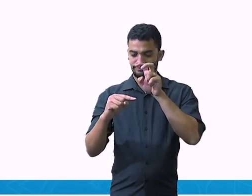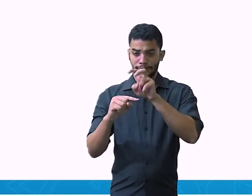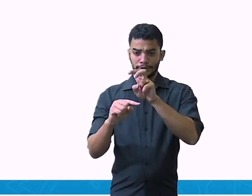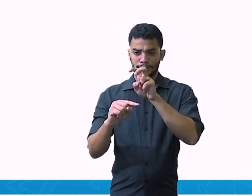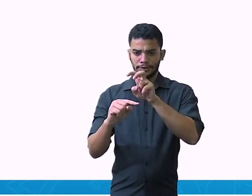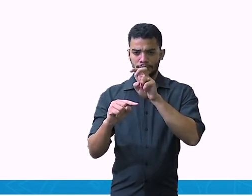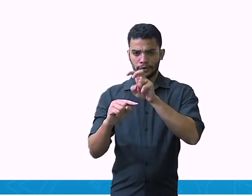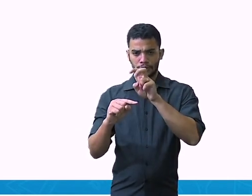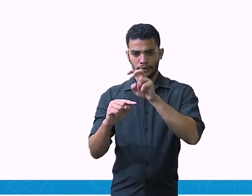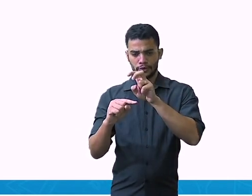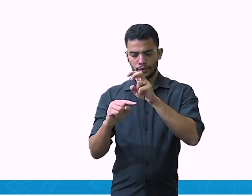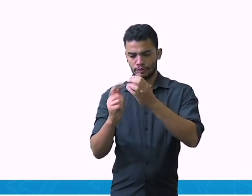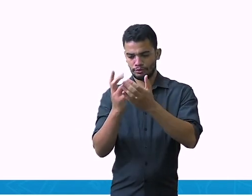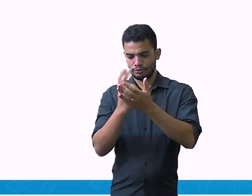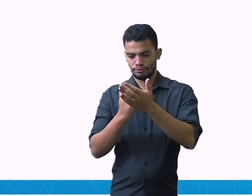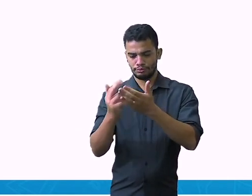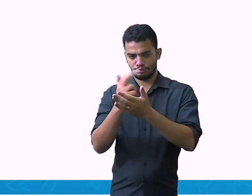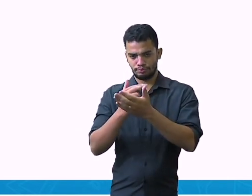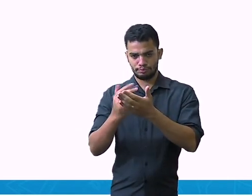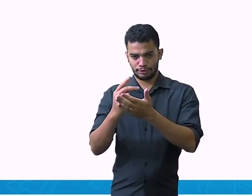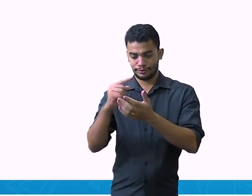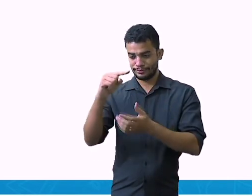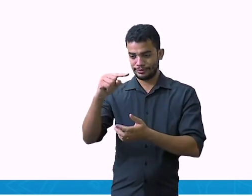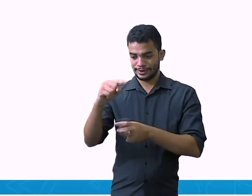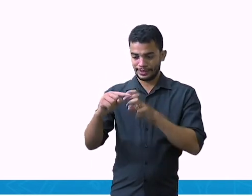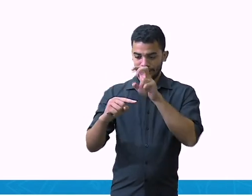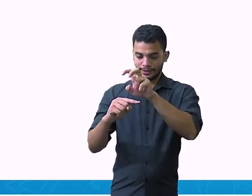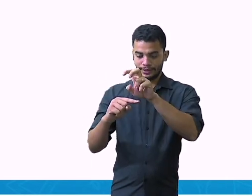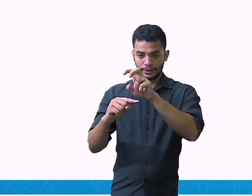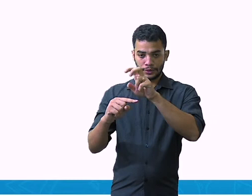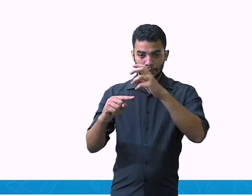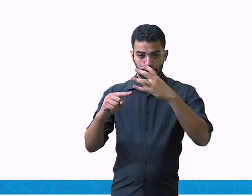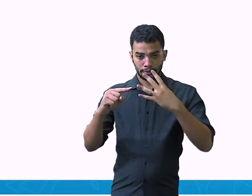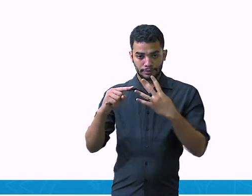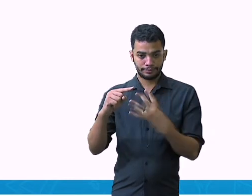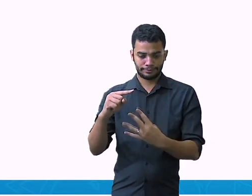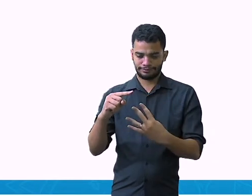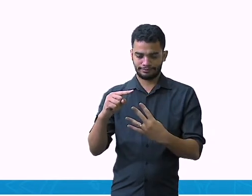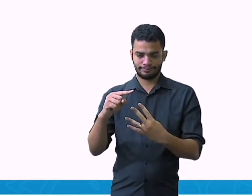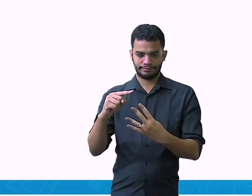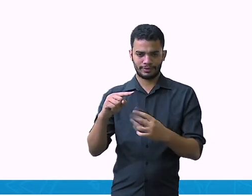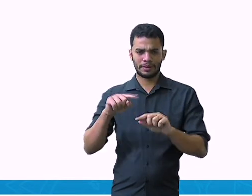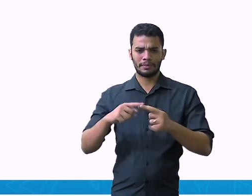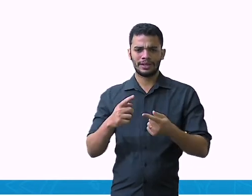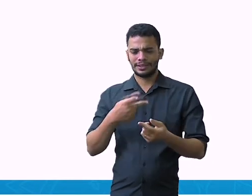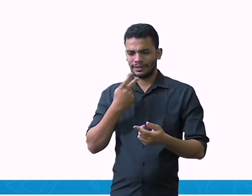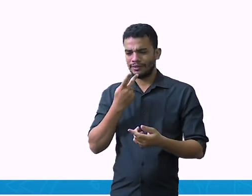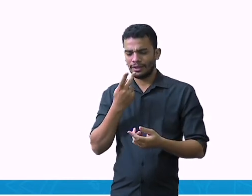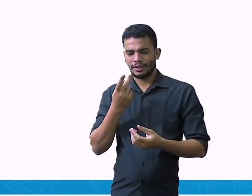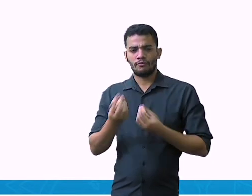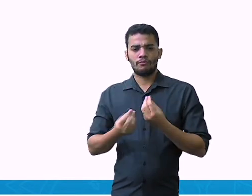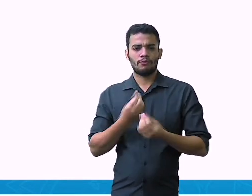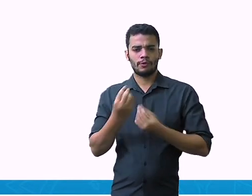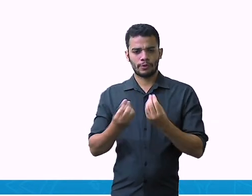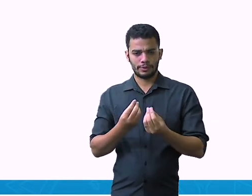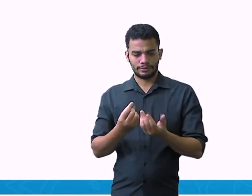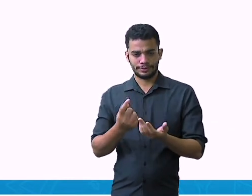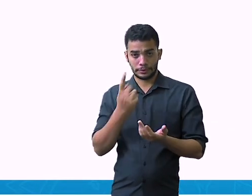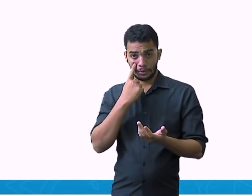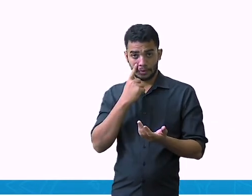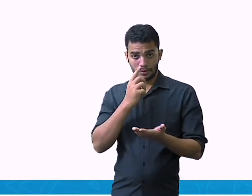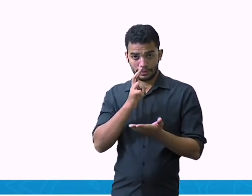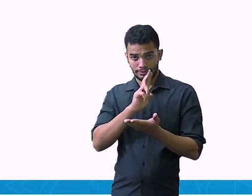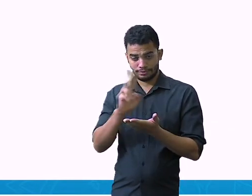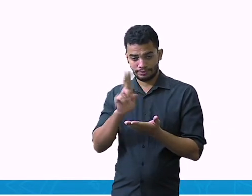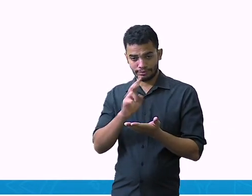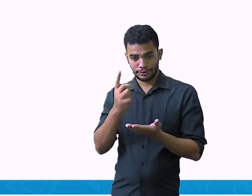são 5 coloridas de 4. Como eu vou fazer a leitura dessa fração? 5